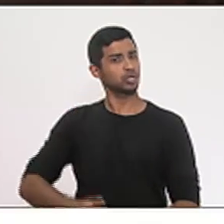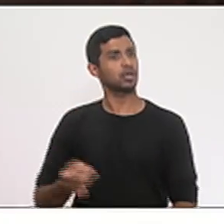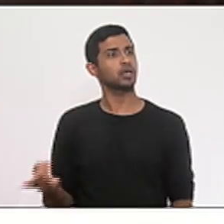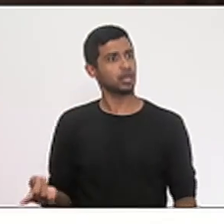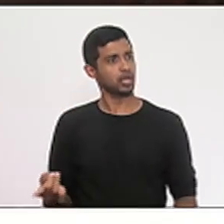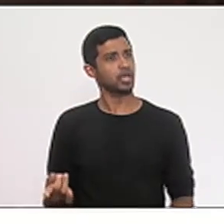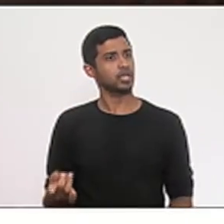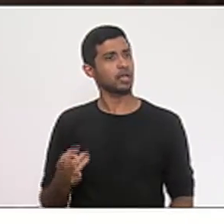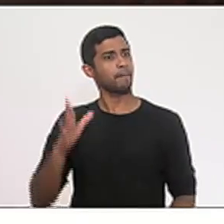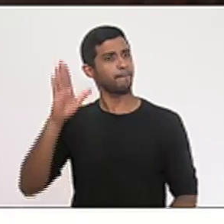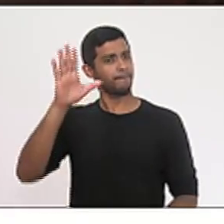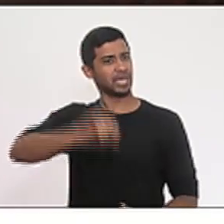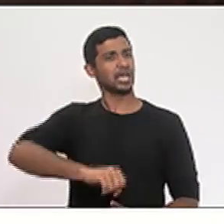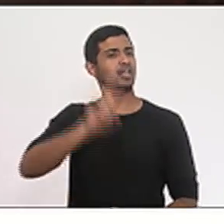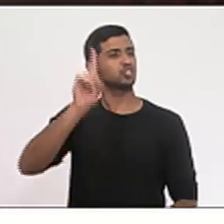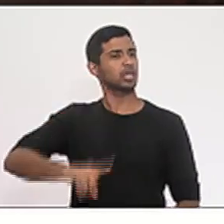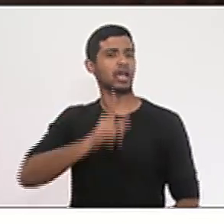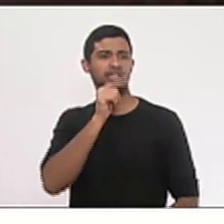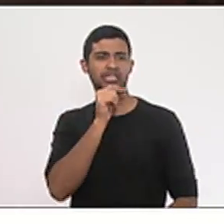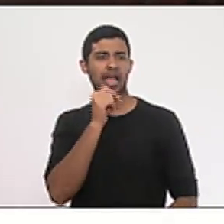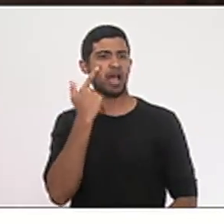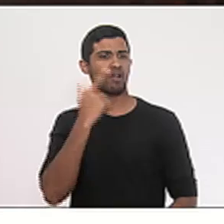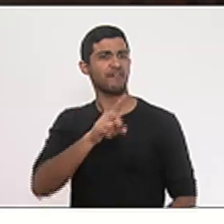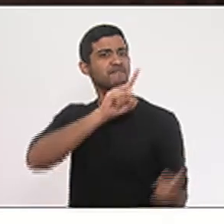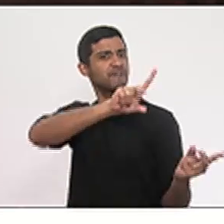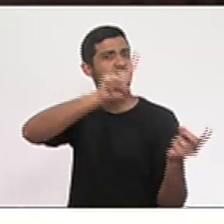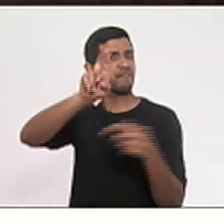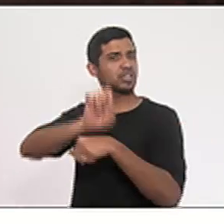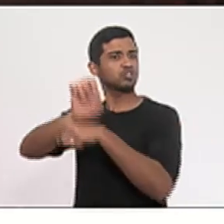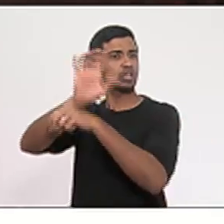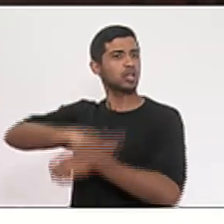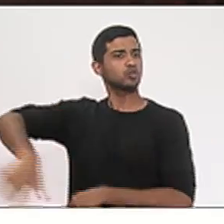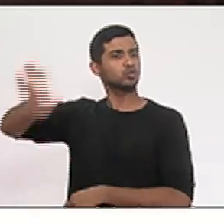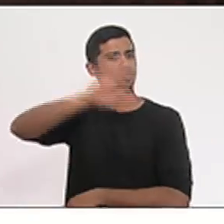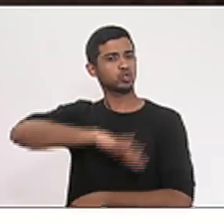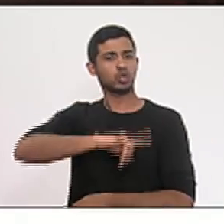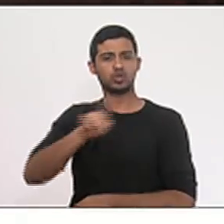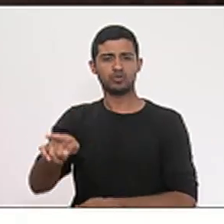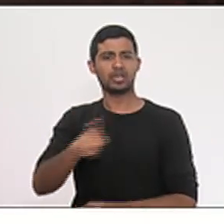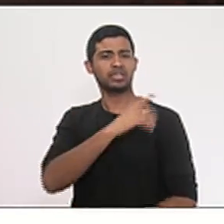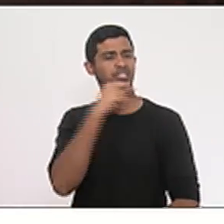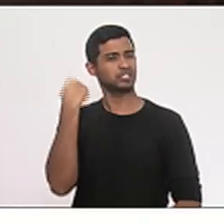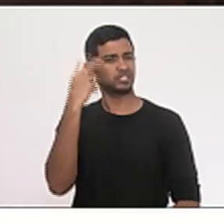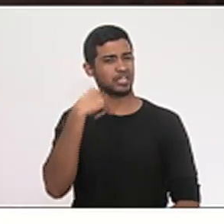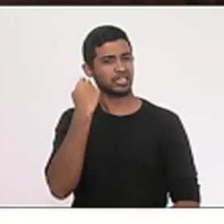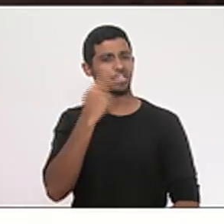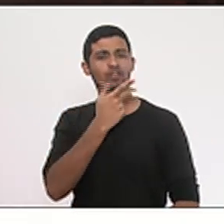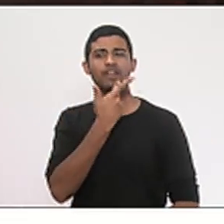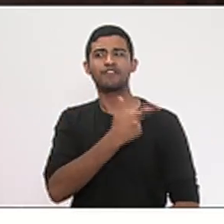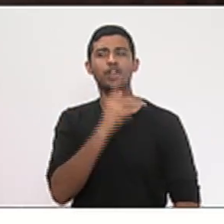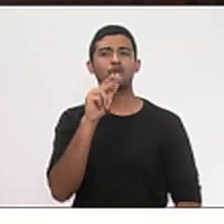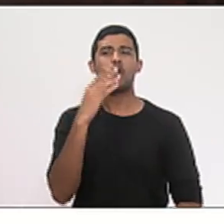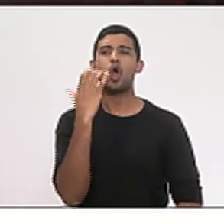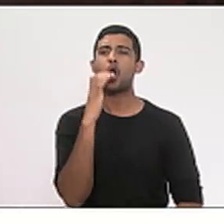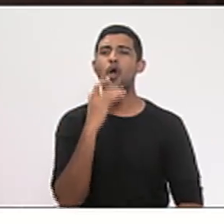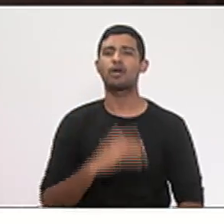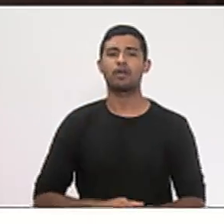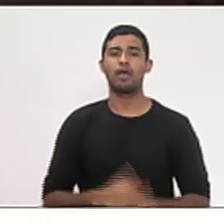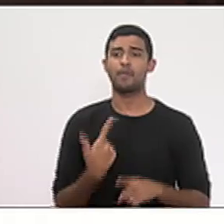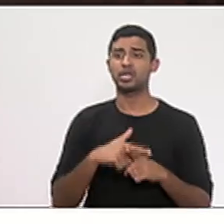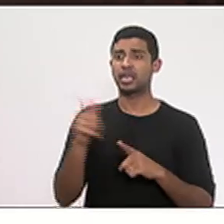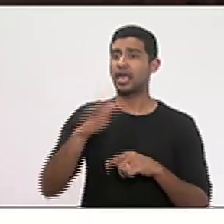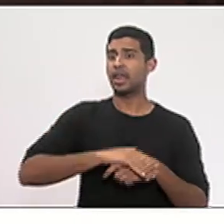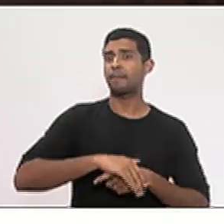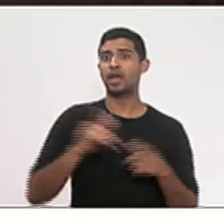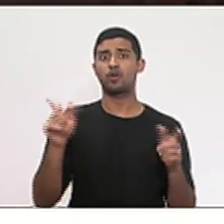da água pelo mercado internacional. E o senador Tasso Gereissati foi apelidado de senador Coca-Cola, porque ele é o maior representante